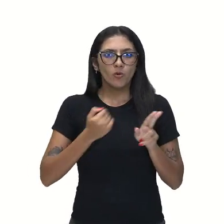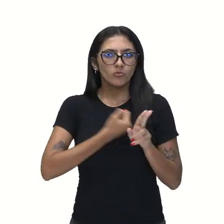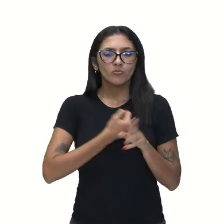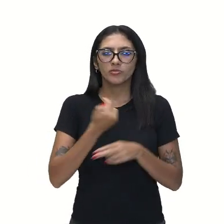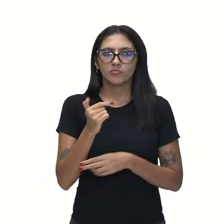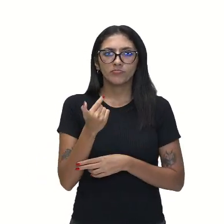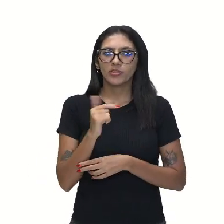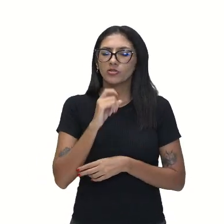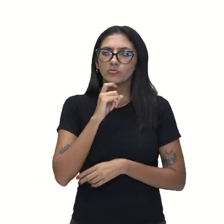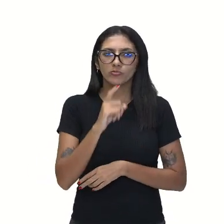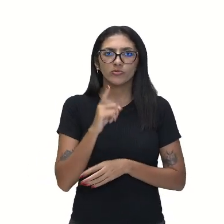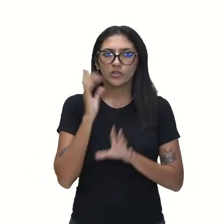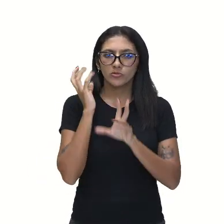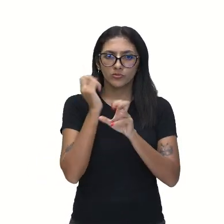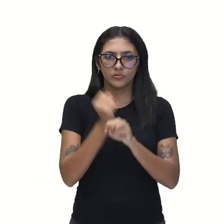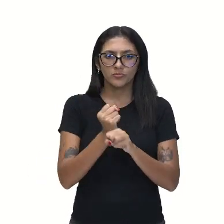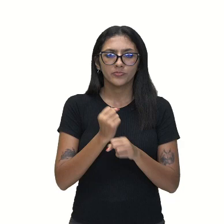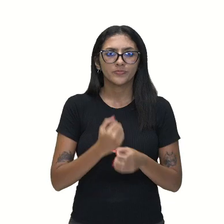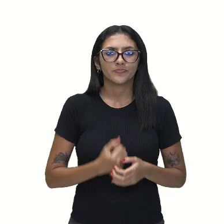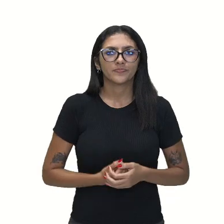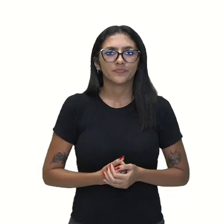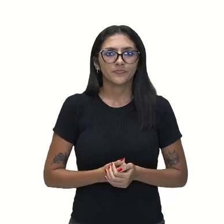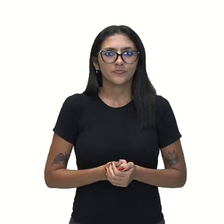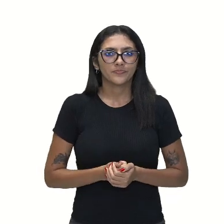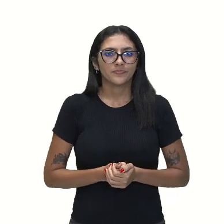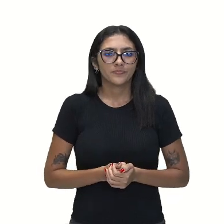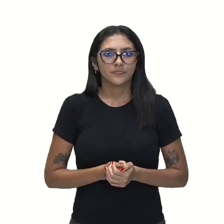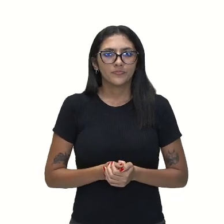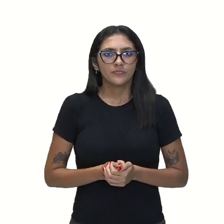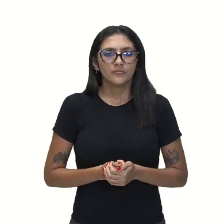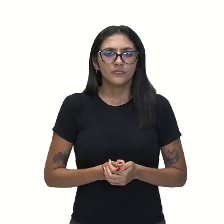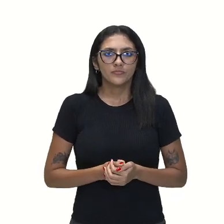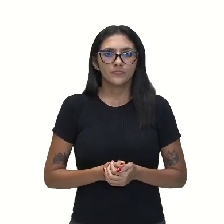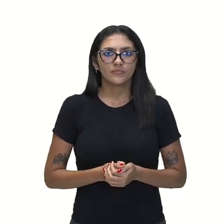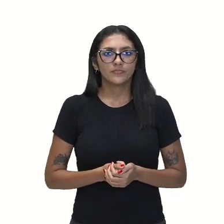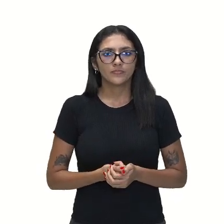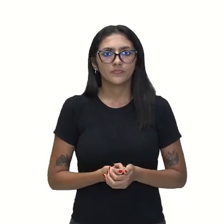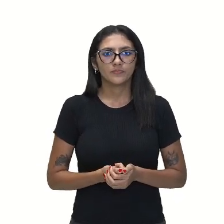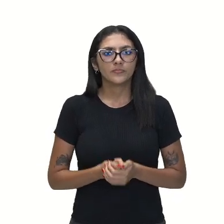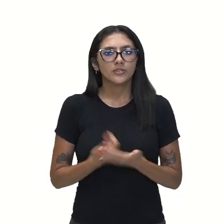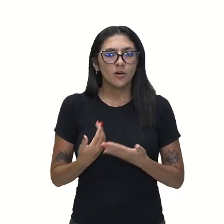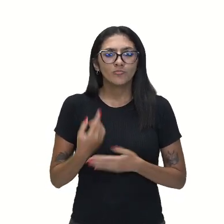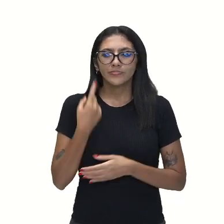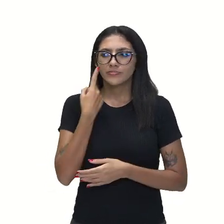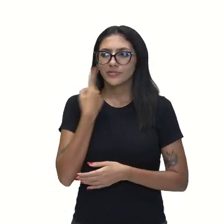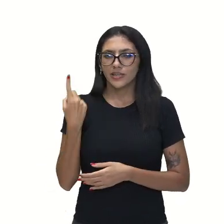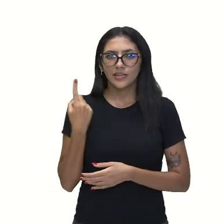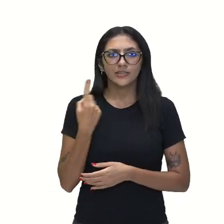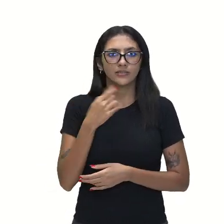resolver, tá? O que nós temos que fazer, né? Bom, nesse caso aqui,